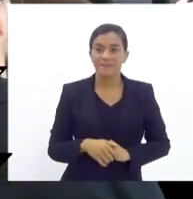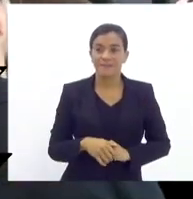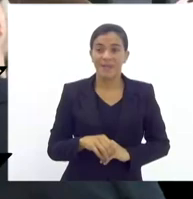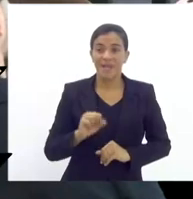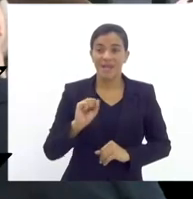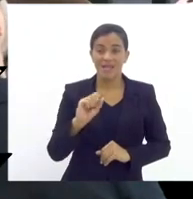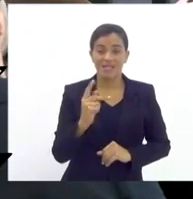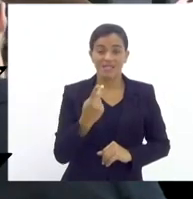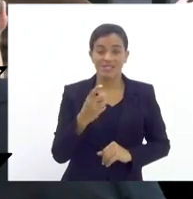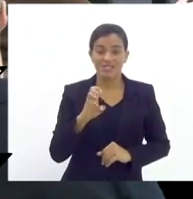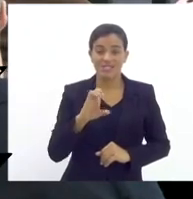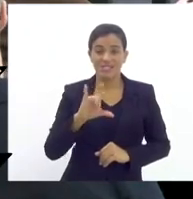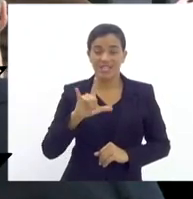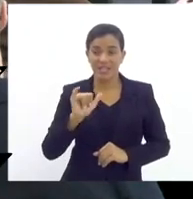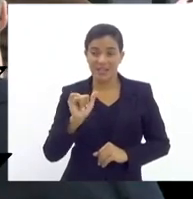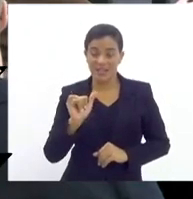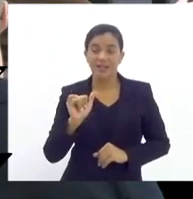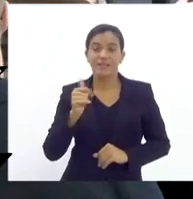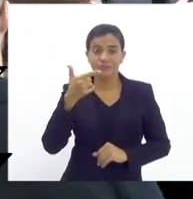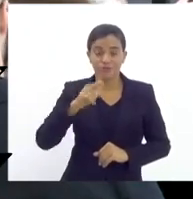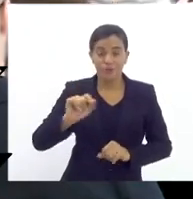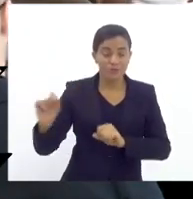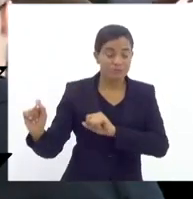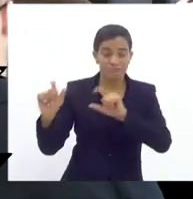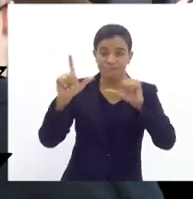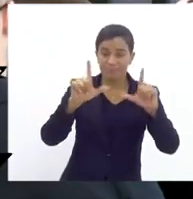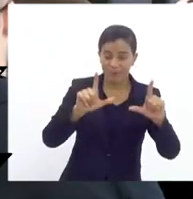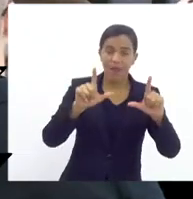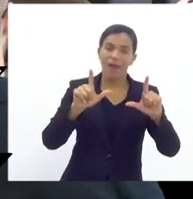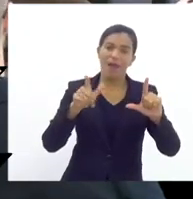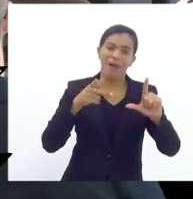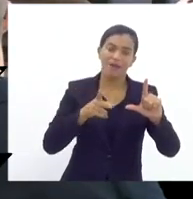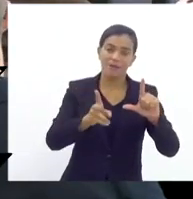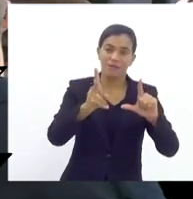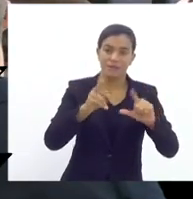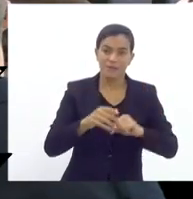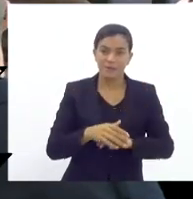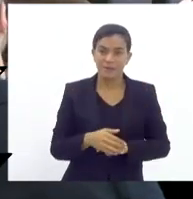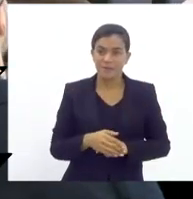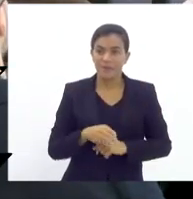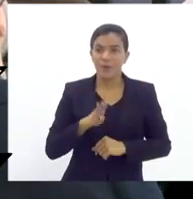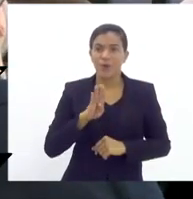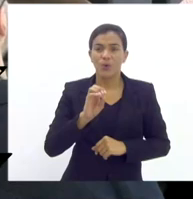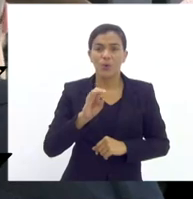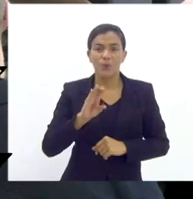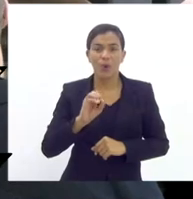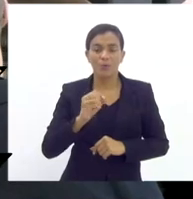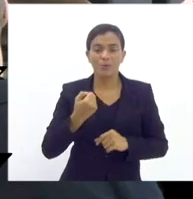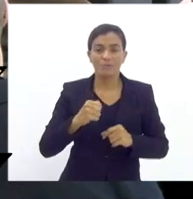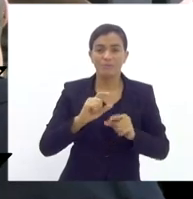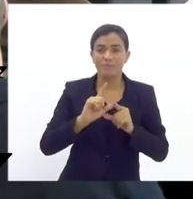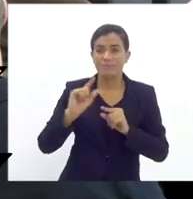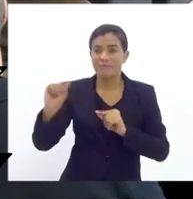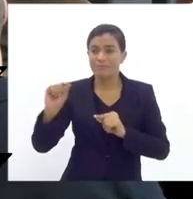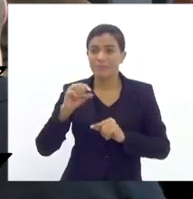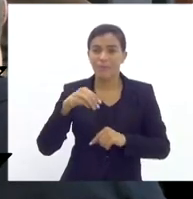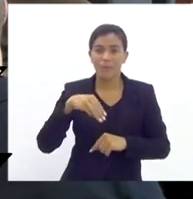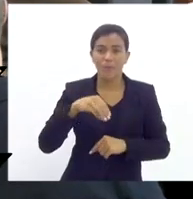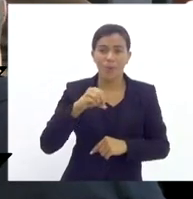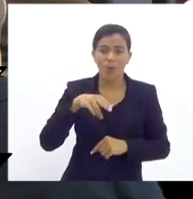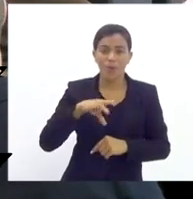voltar ela retoma fala dela Mônica o Bob já teve que se retirar e a Mônica também